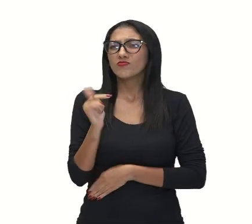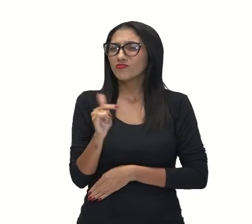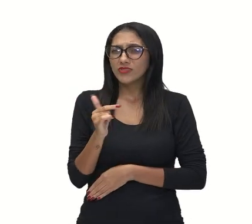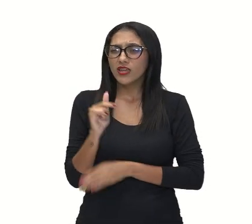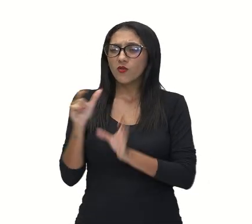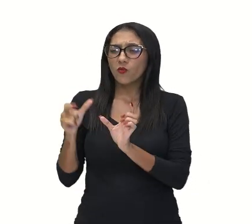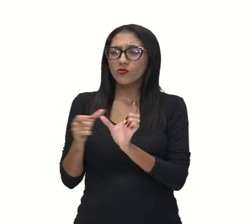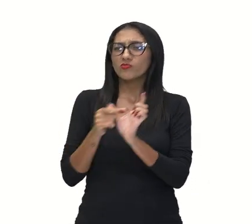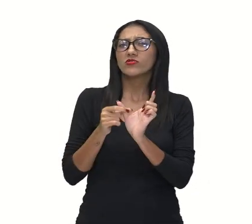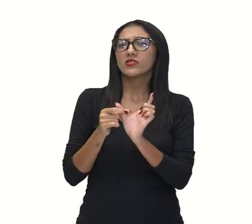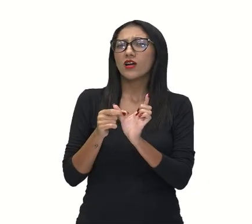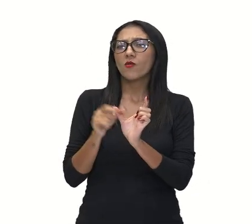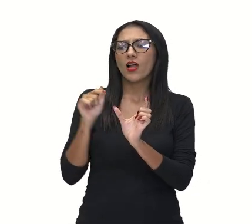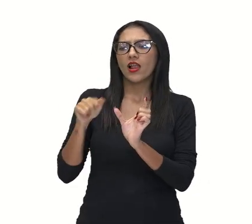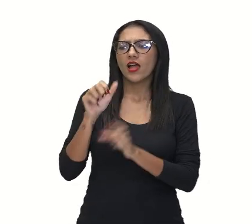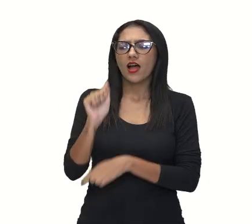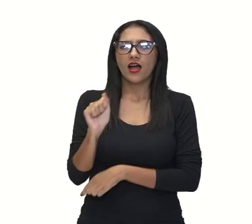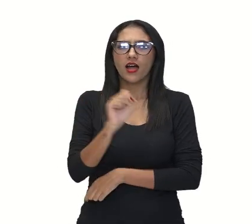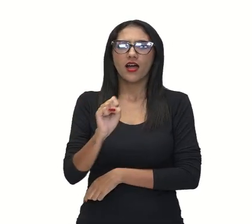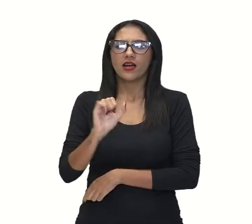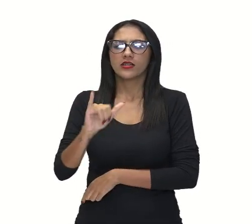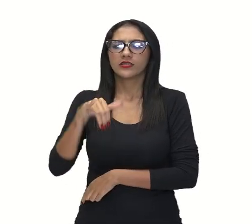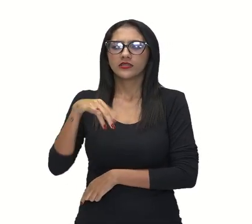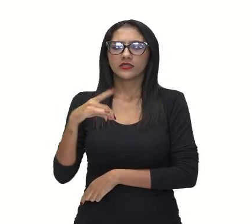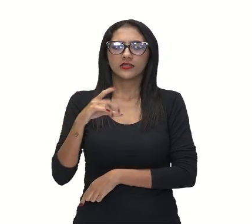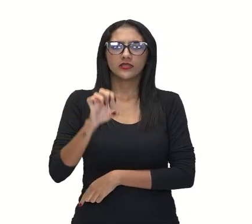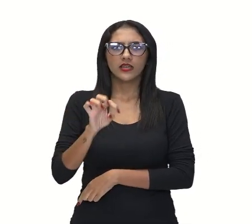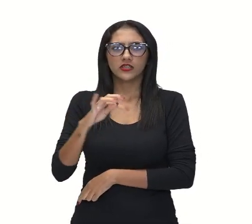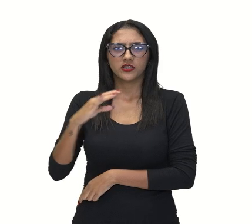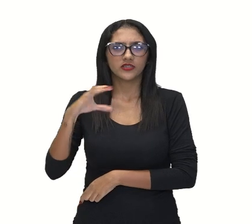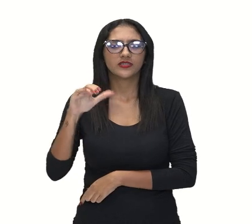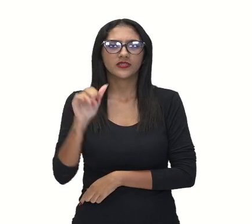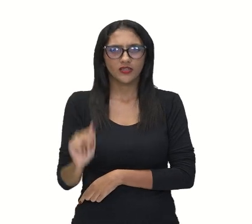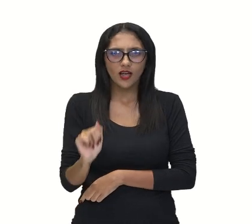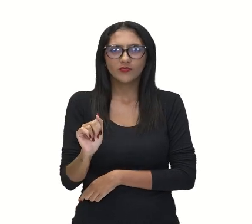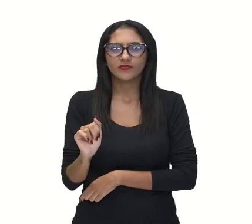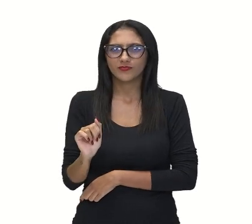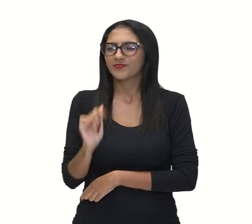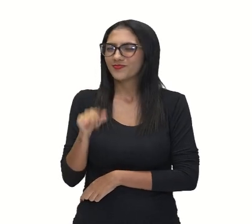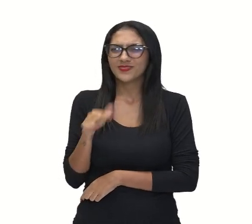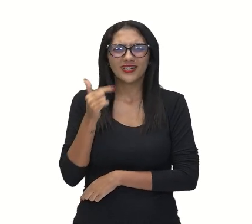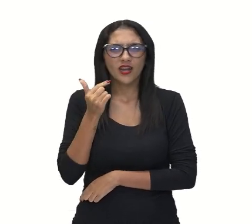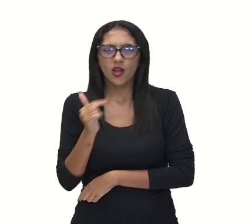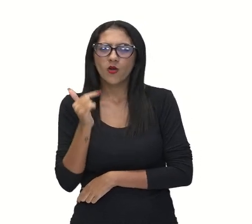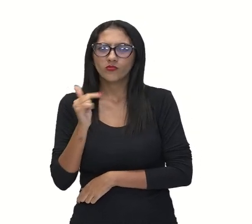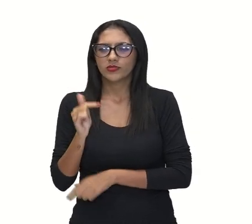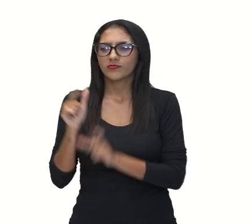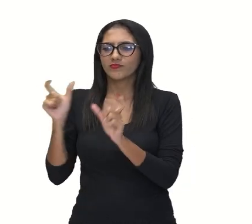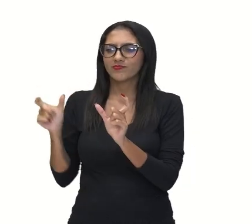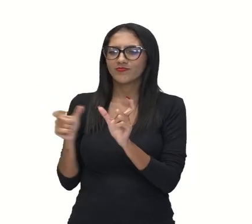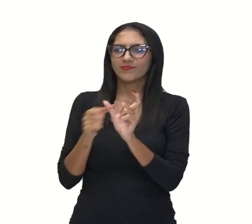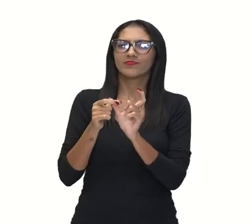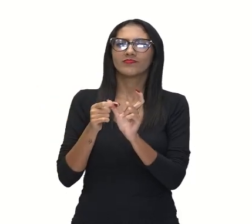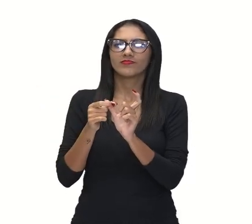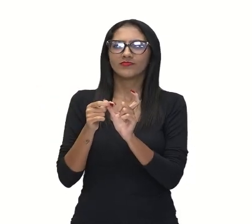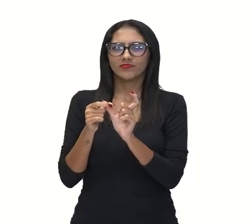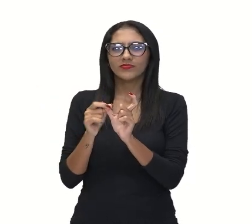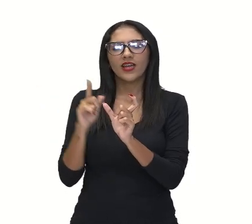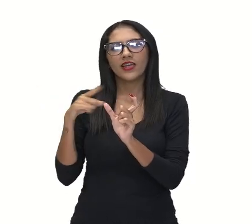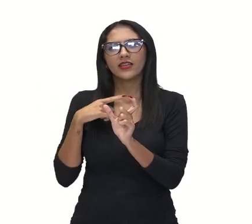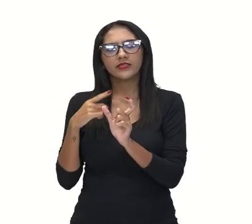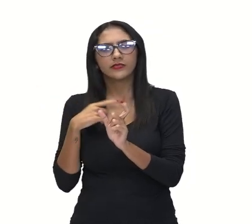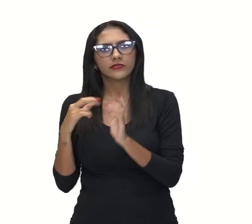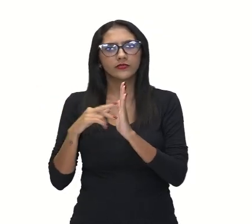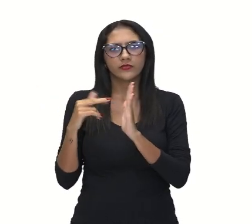será assindética, oração coordenada assindética, por quê? Sem conjunção. Esse A, certo, é um A de